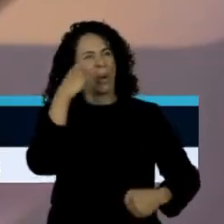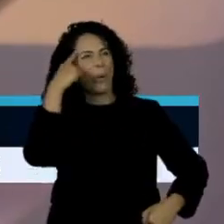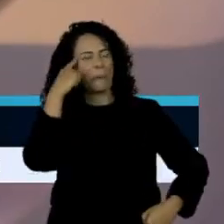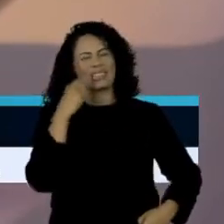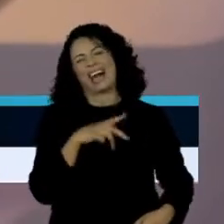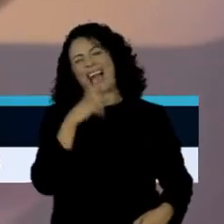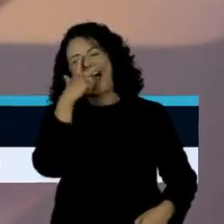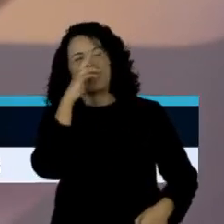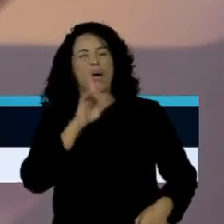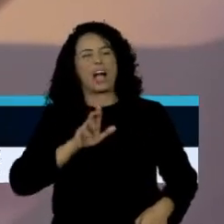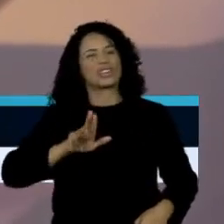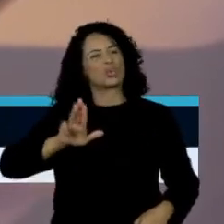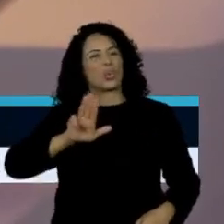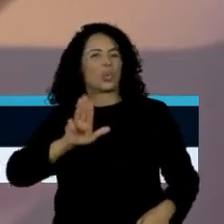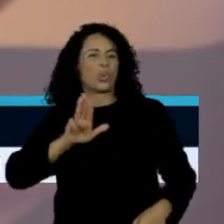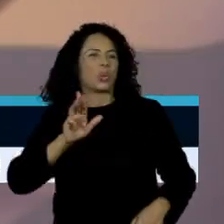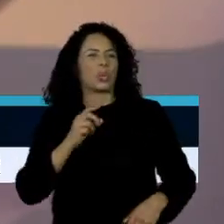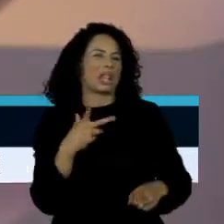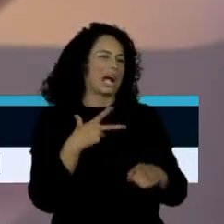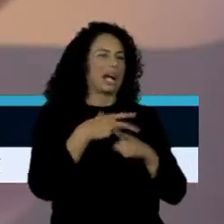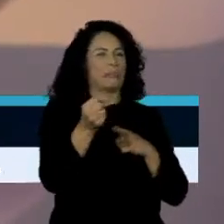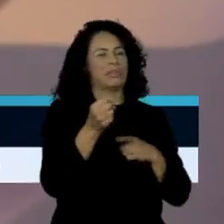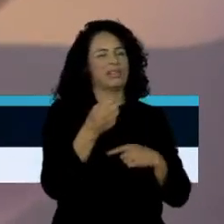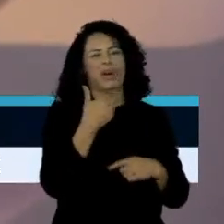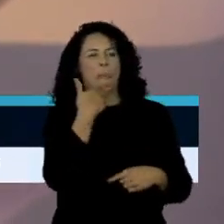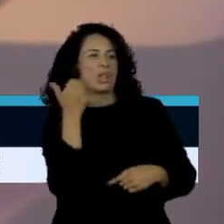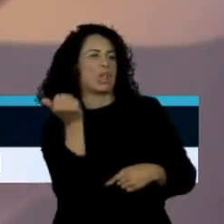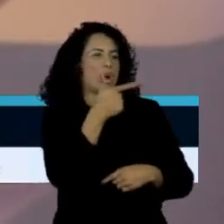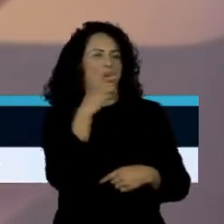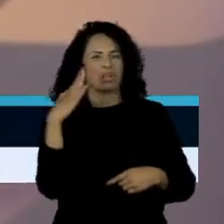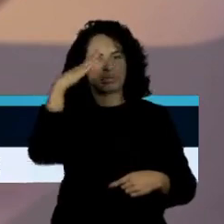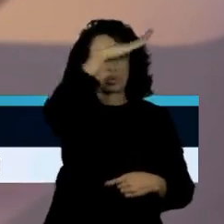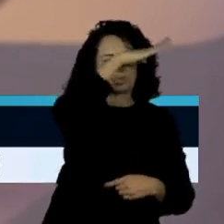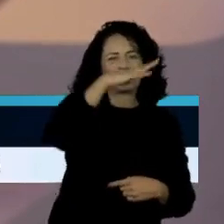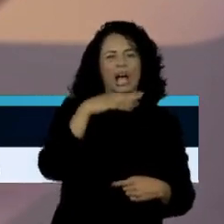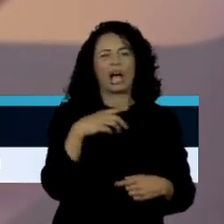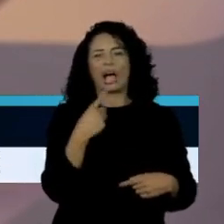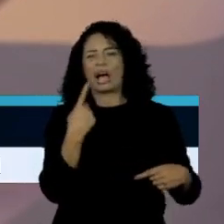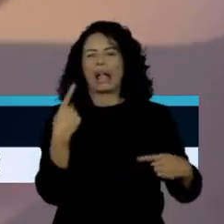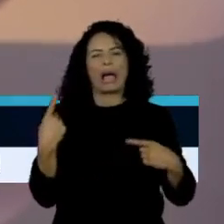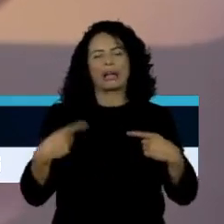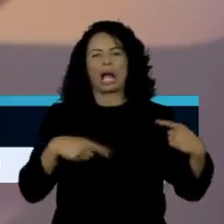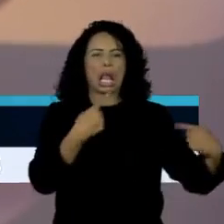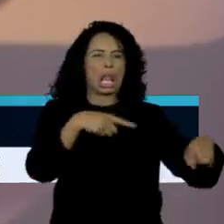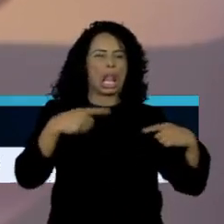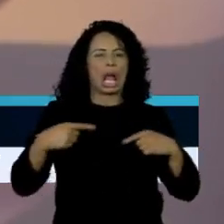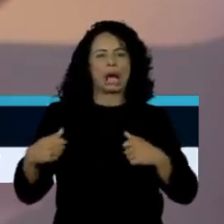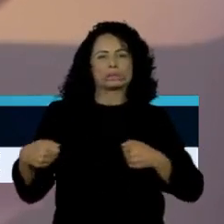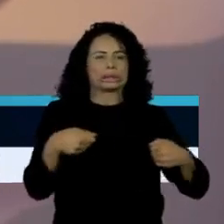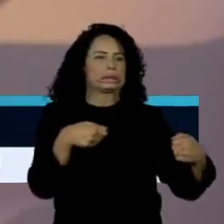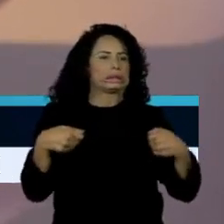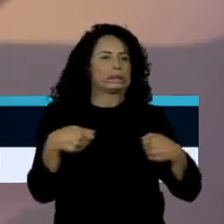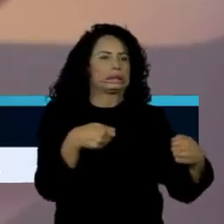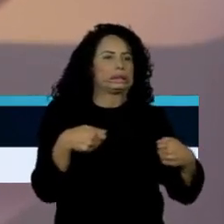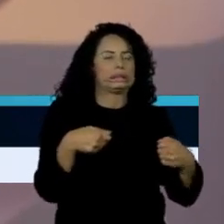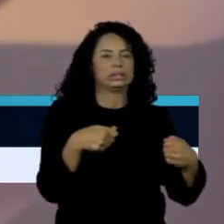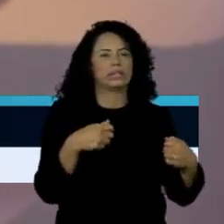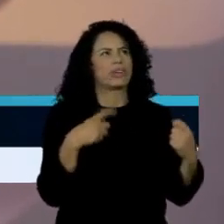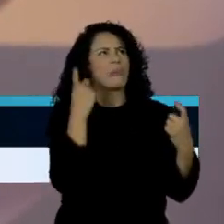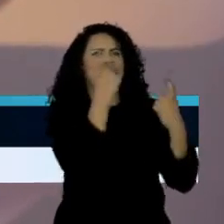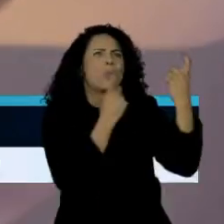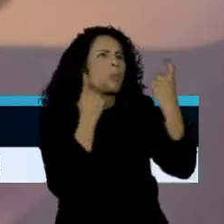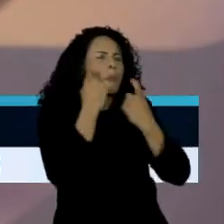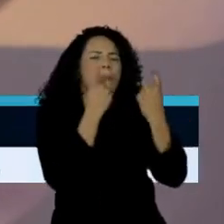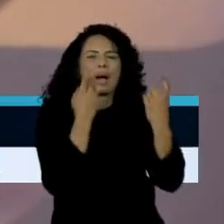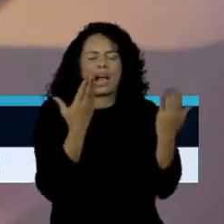ganha em relação ao bolsonaro ou coisas do tipo então começa a ser uma coisa muito preocupante quando começa a